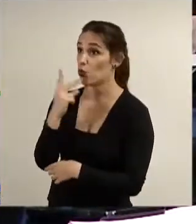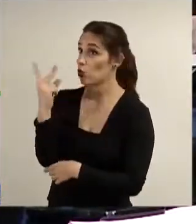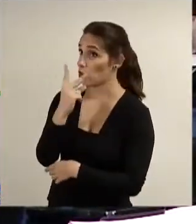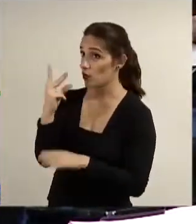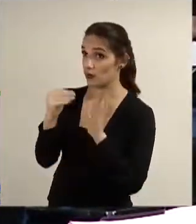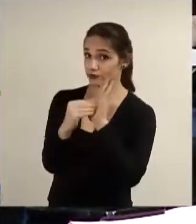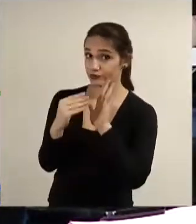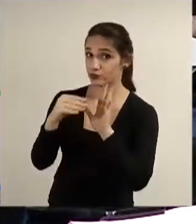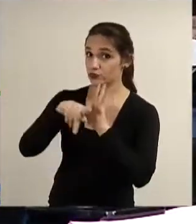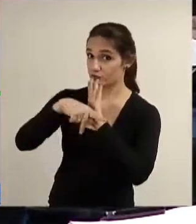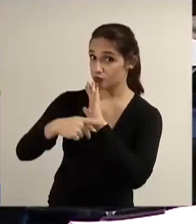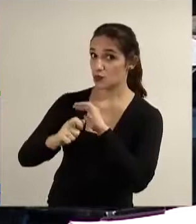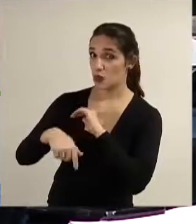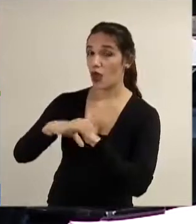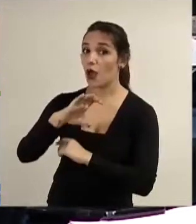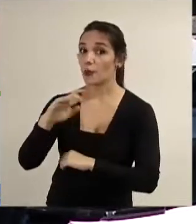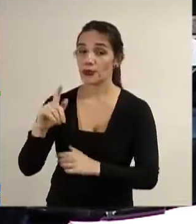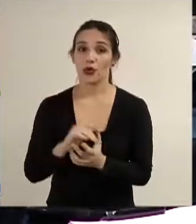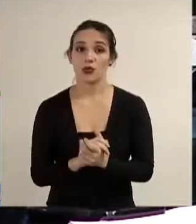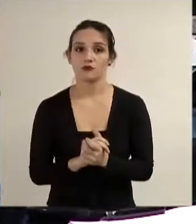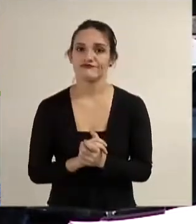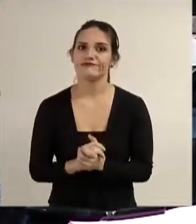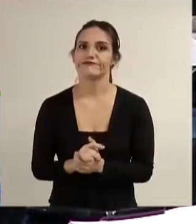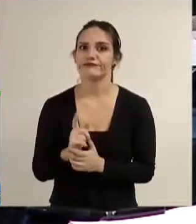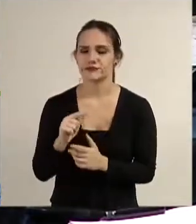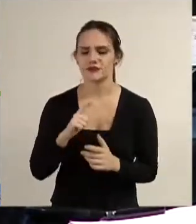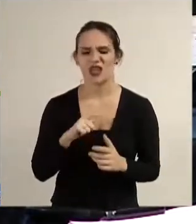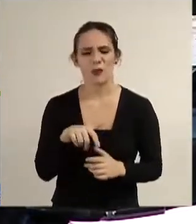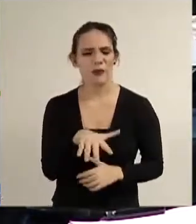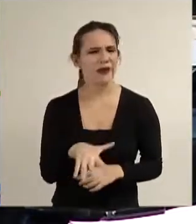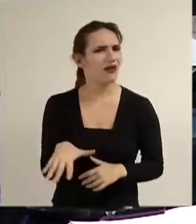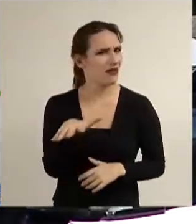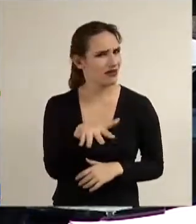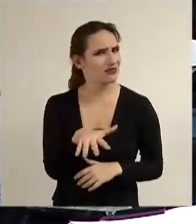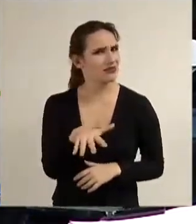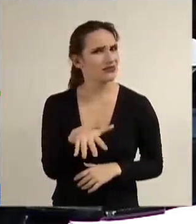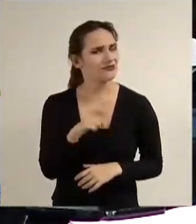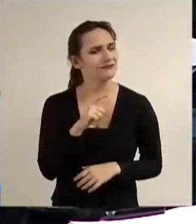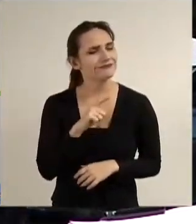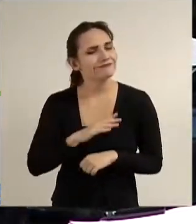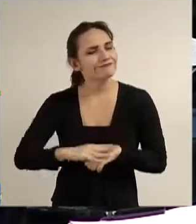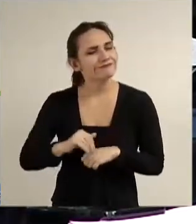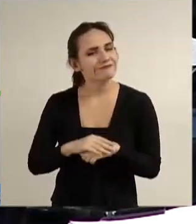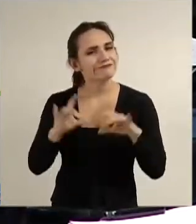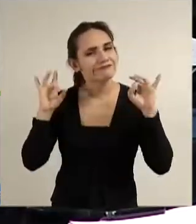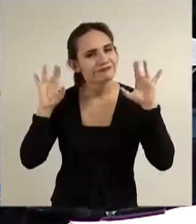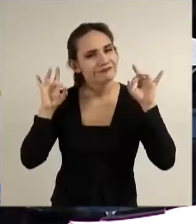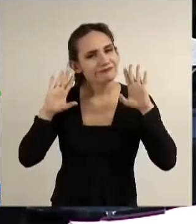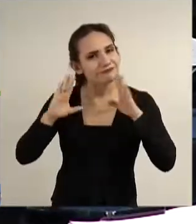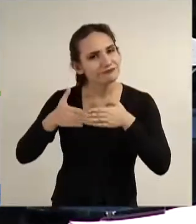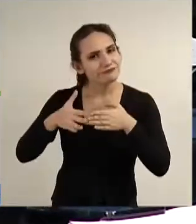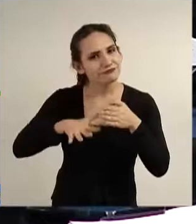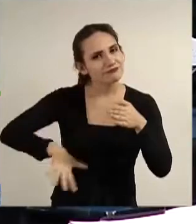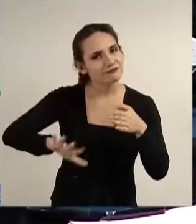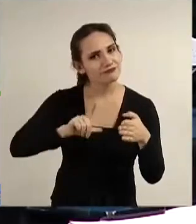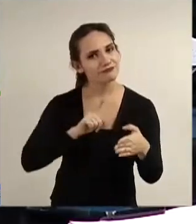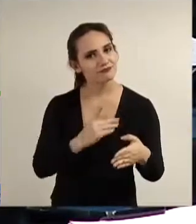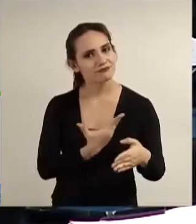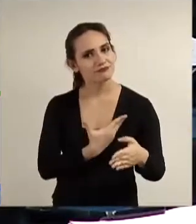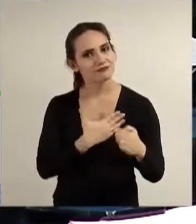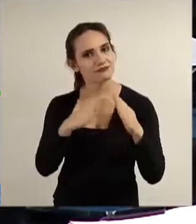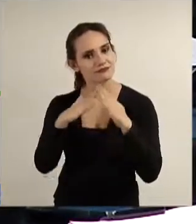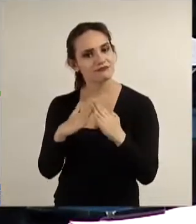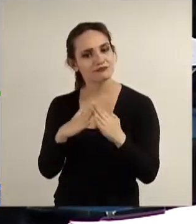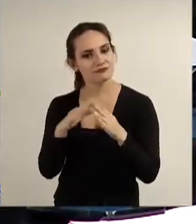para o município de Campo Grande, uma região da nossa cidade que eu tenho um carinho especial, muitos amigos ali,